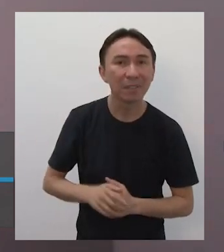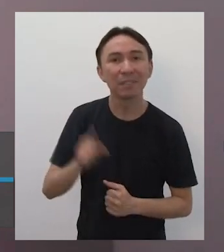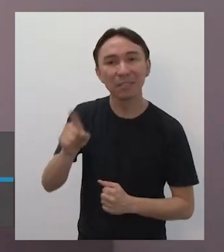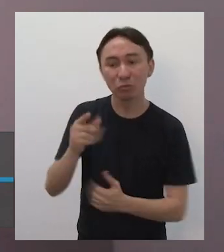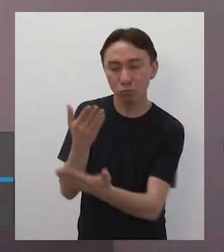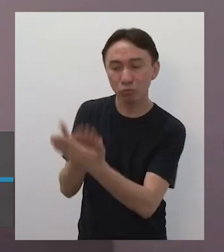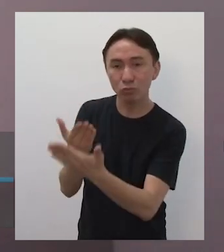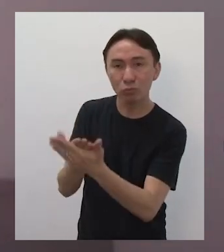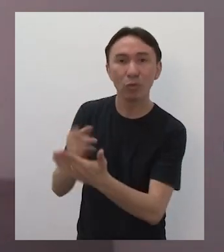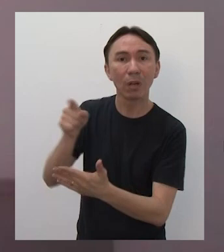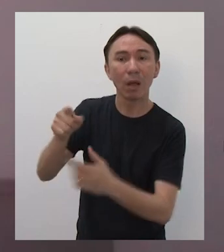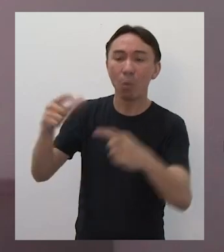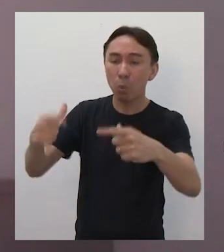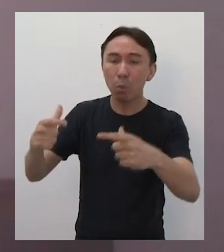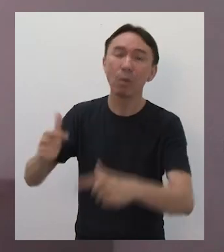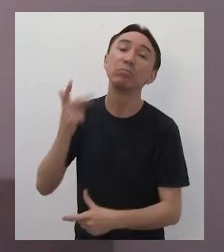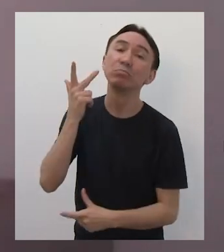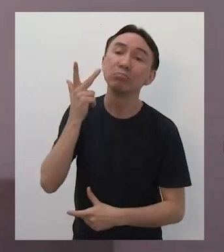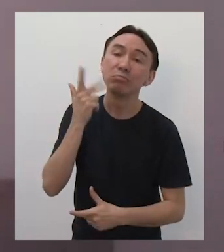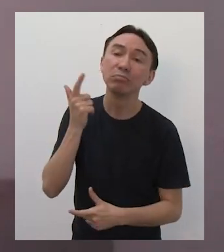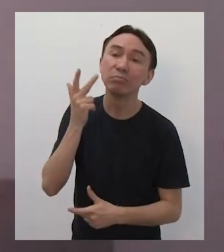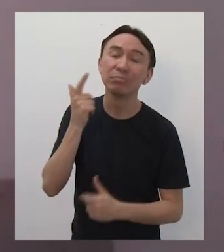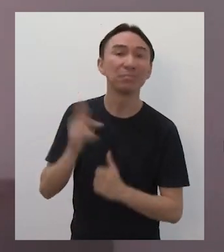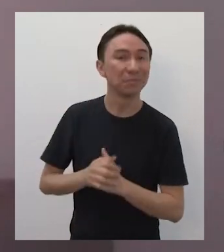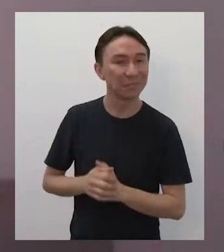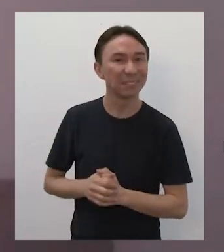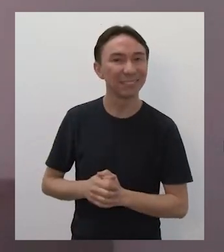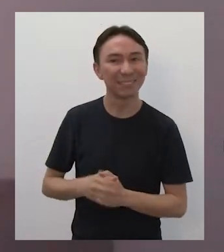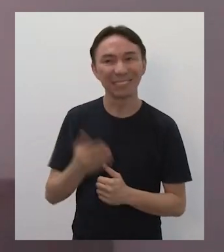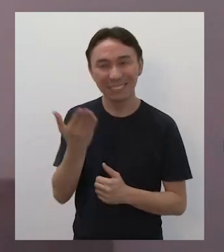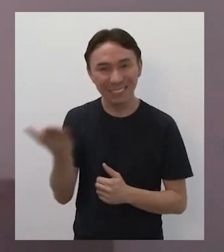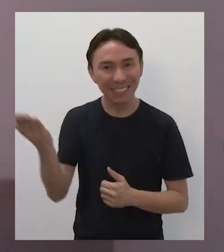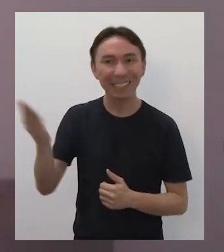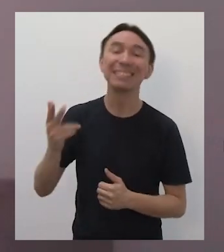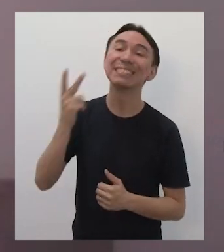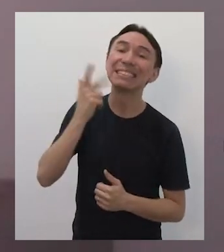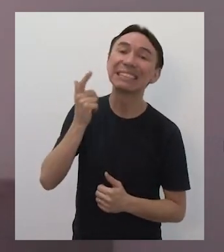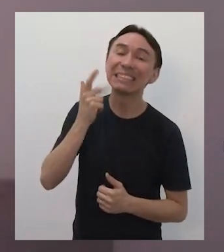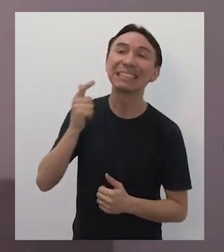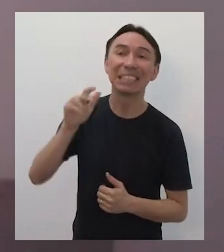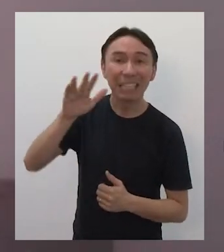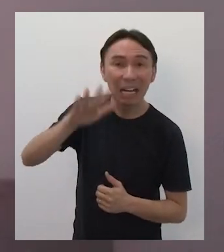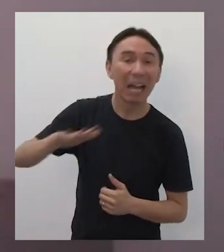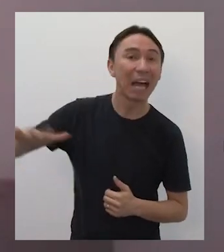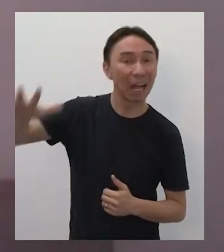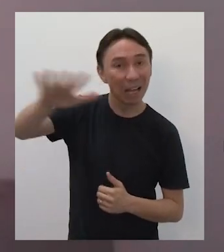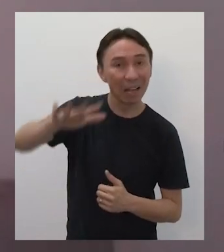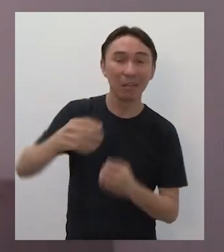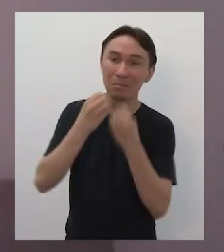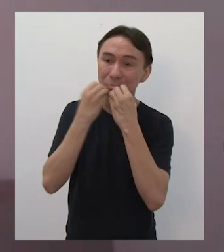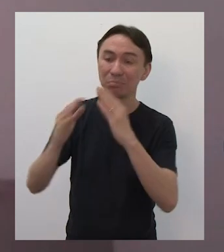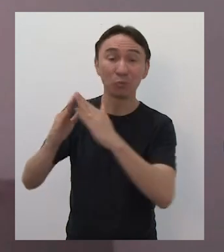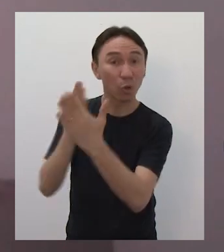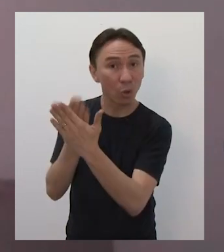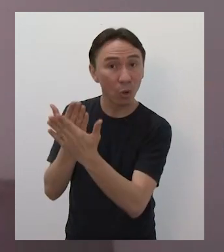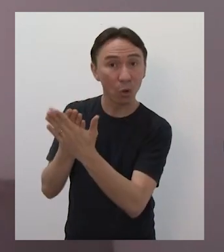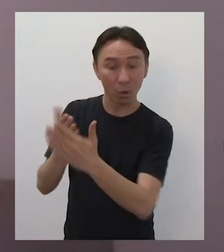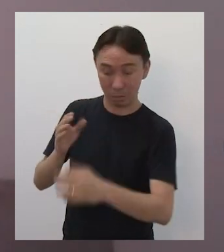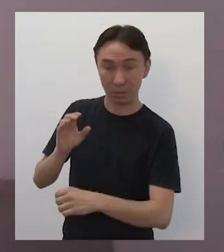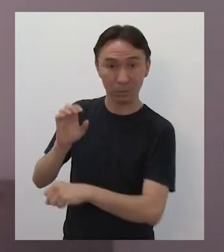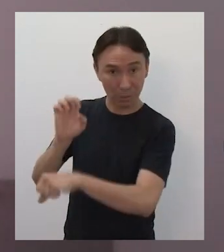Ceará. Toda a minha admiração também para a rede do Ceará, assim como para São Paulo, nossos parceiros